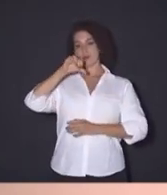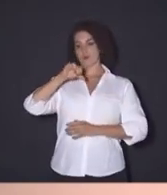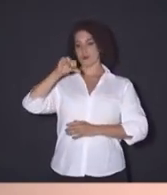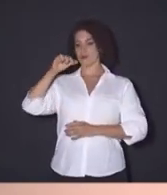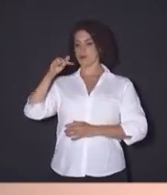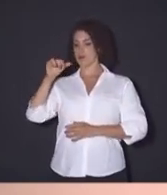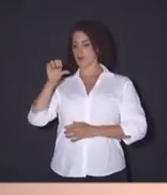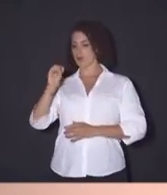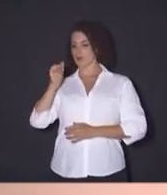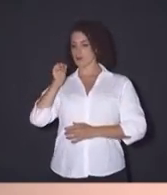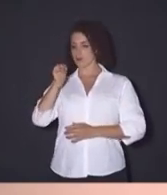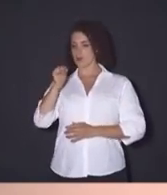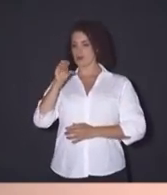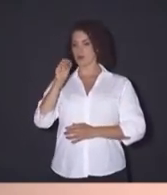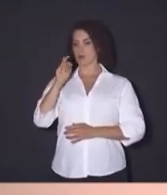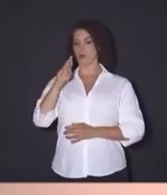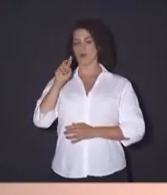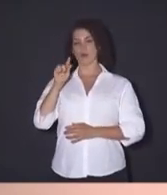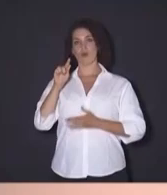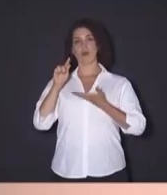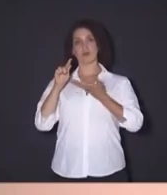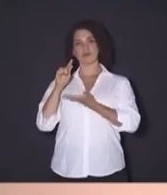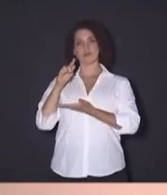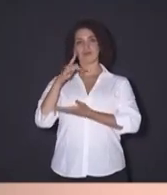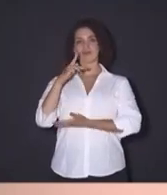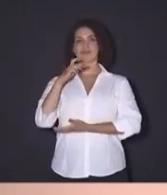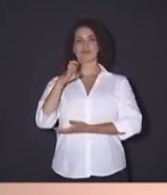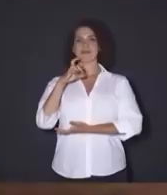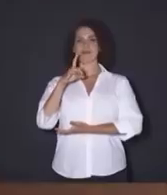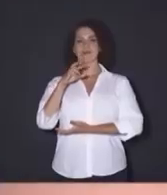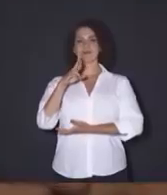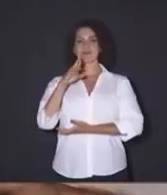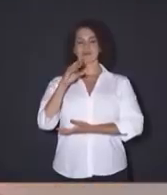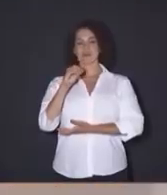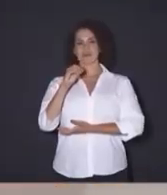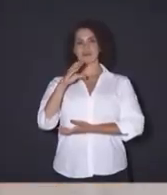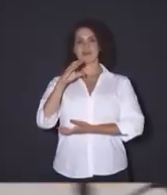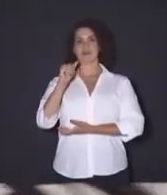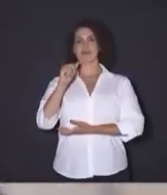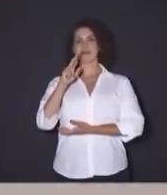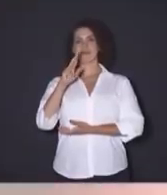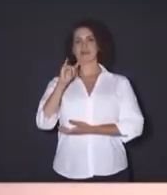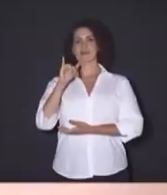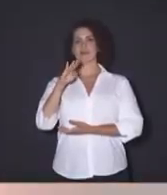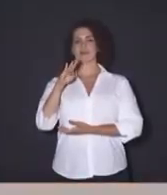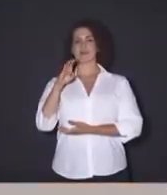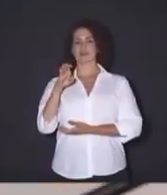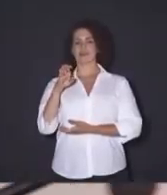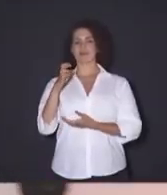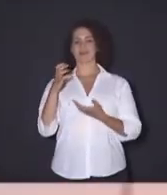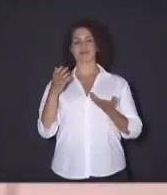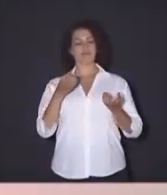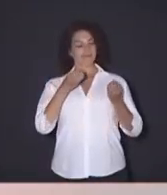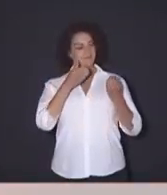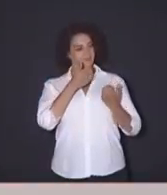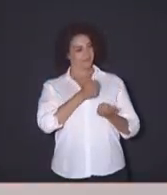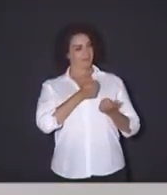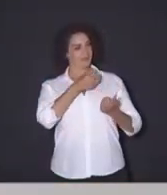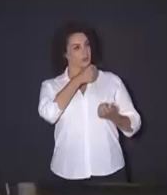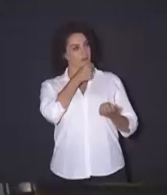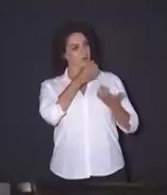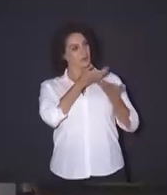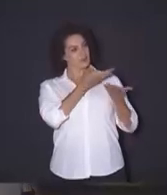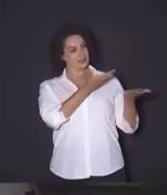com vocês pedro caribé favor bom pedro jóia microfone é todo